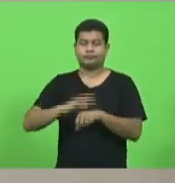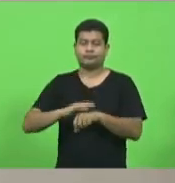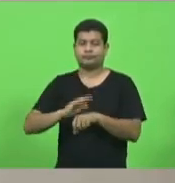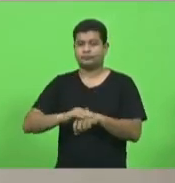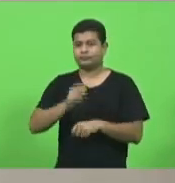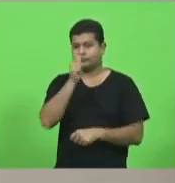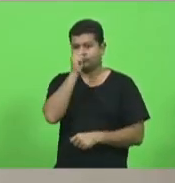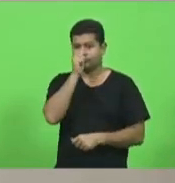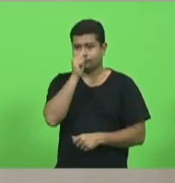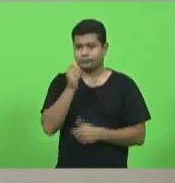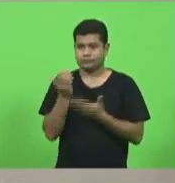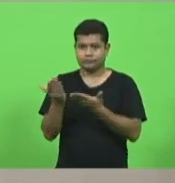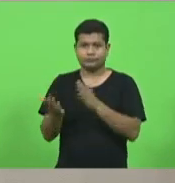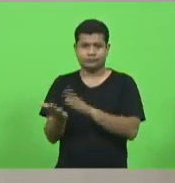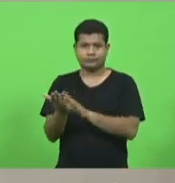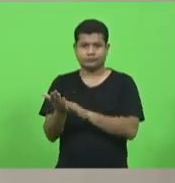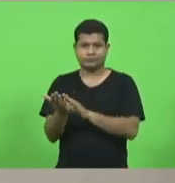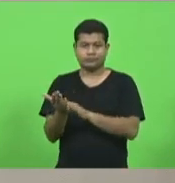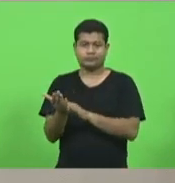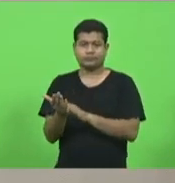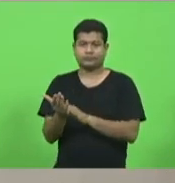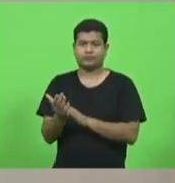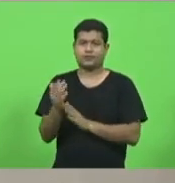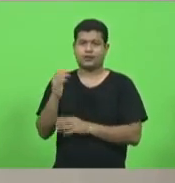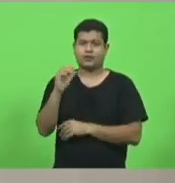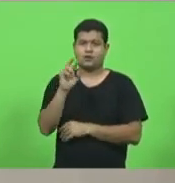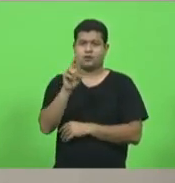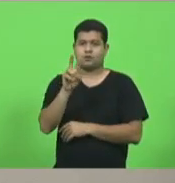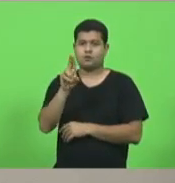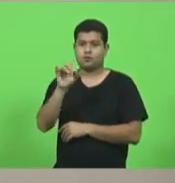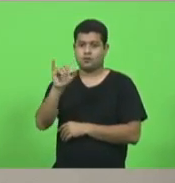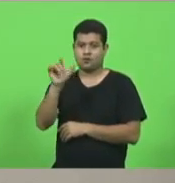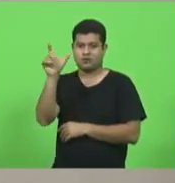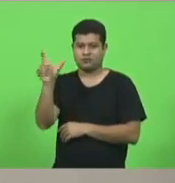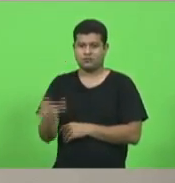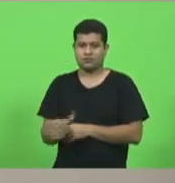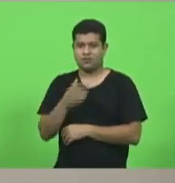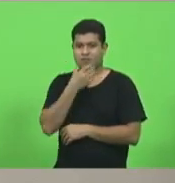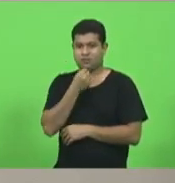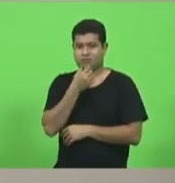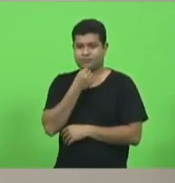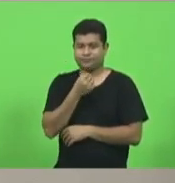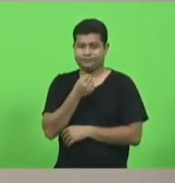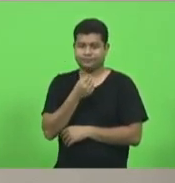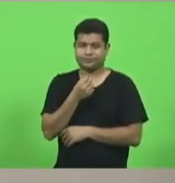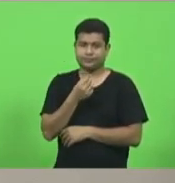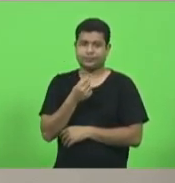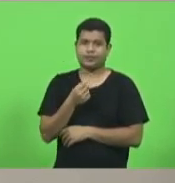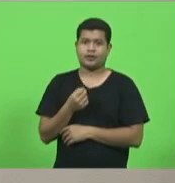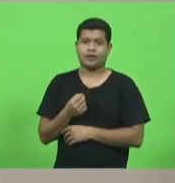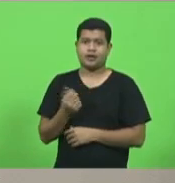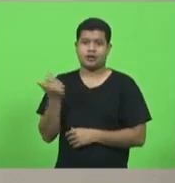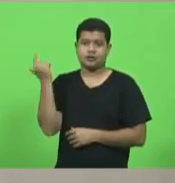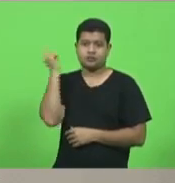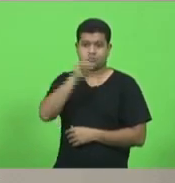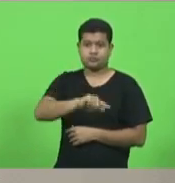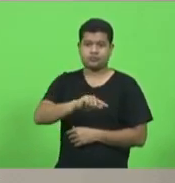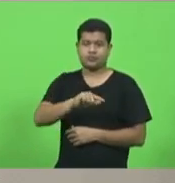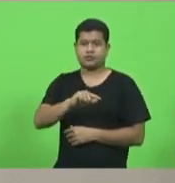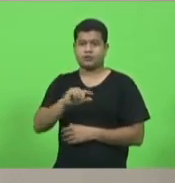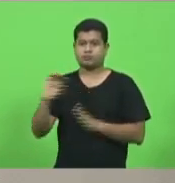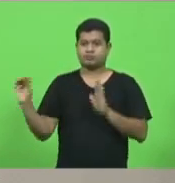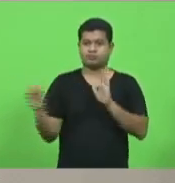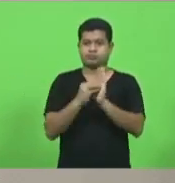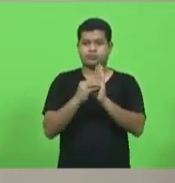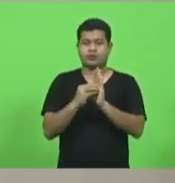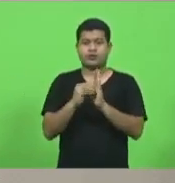manifestando aplausos ao senhor Rui Daniel Schroeder-Prediger, por integrar o ranking que identificou